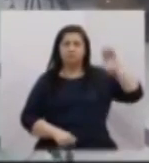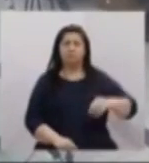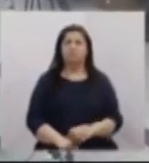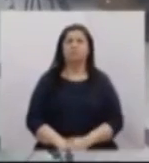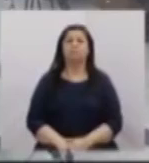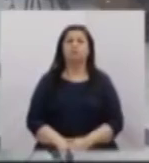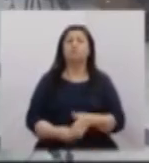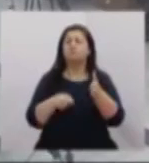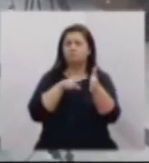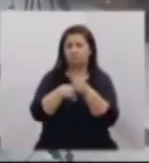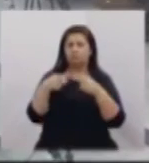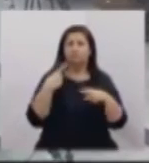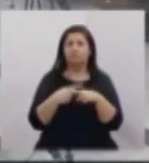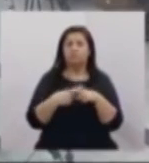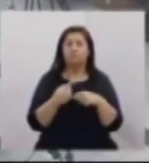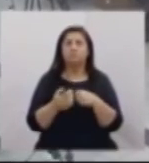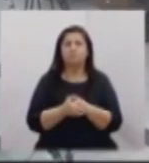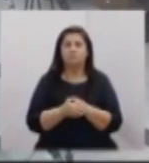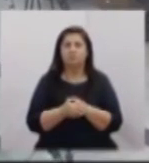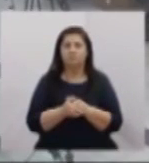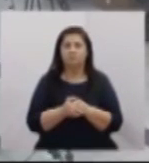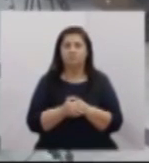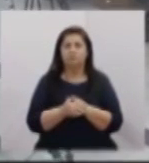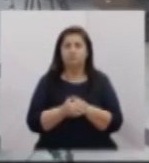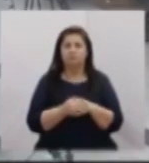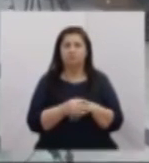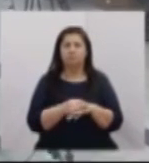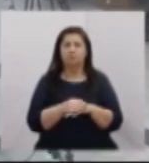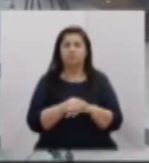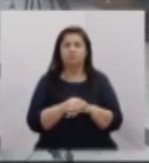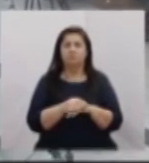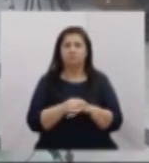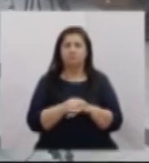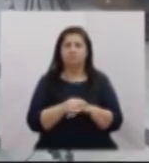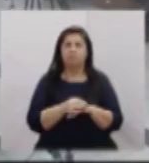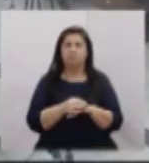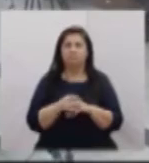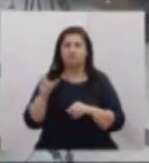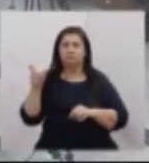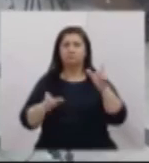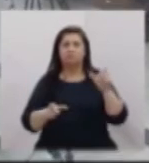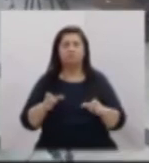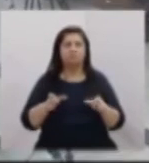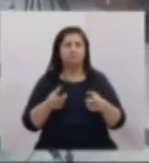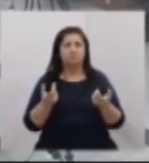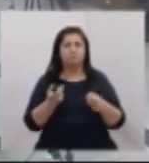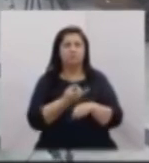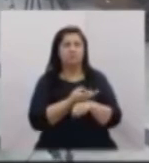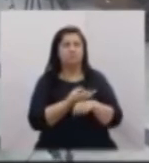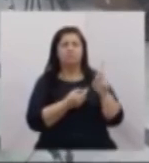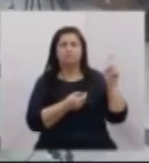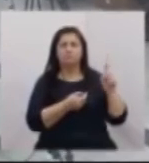esse pedido de informação em razão de que fui procurado por alguns cidadãos que passaram